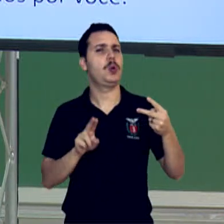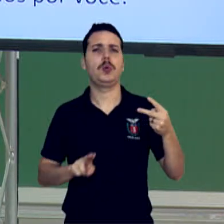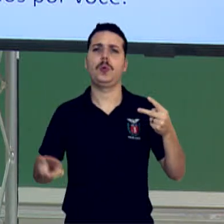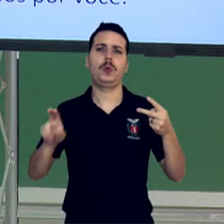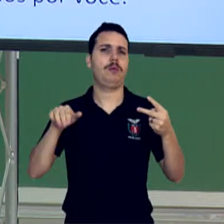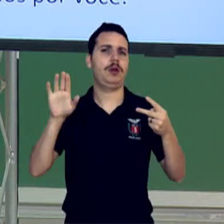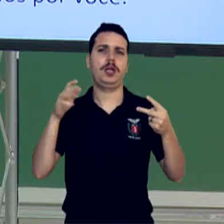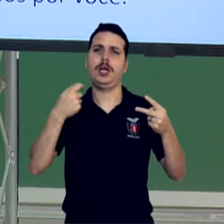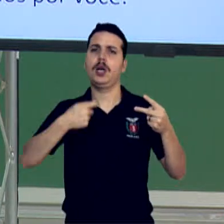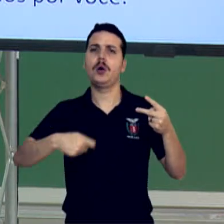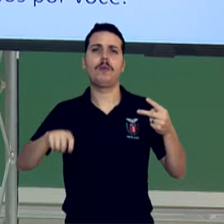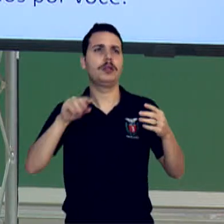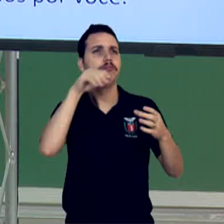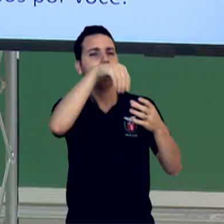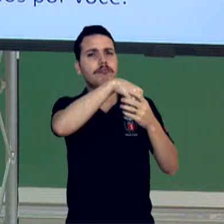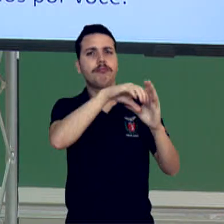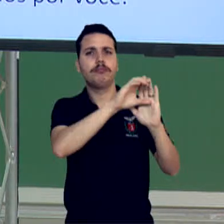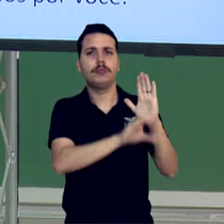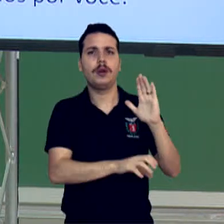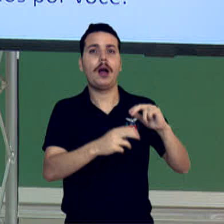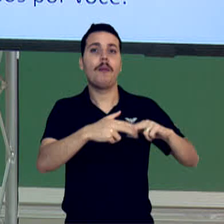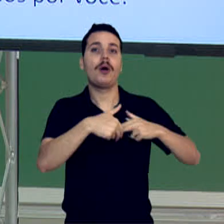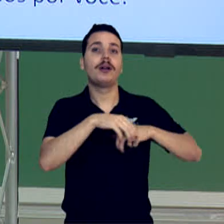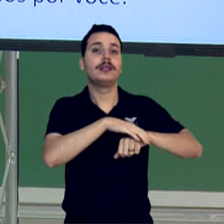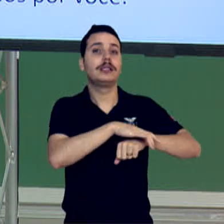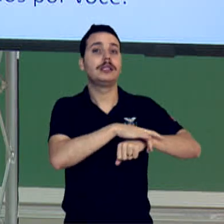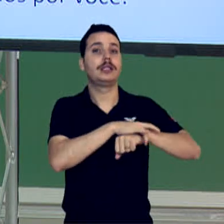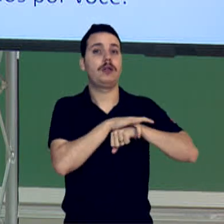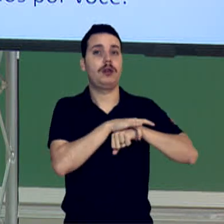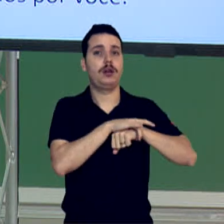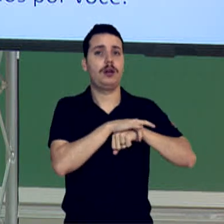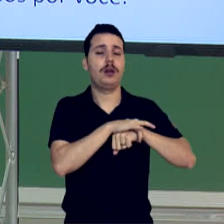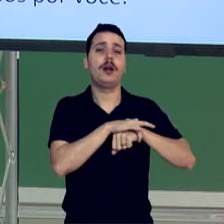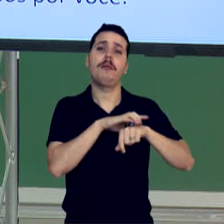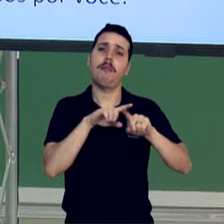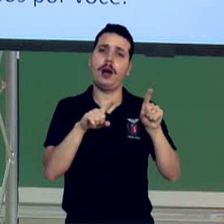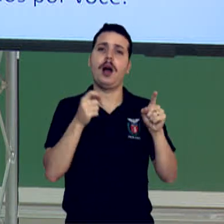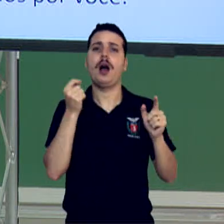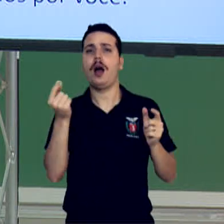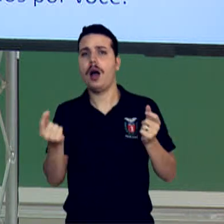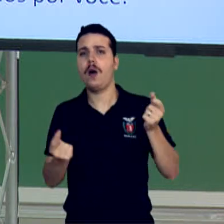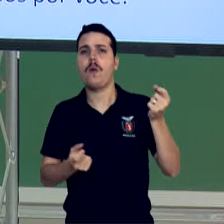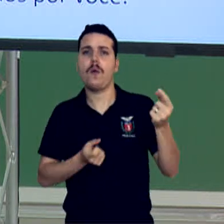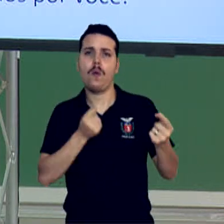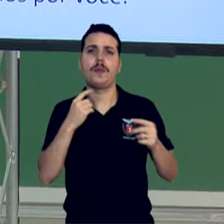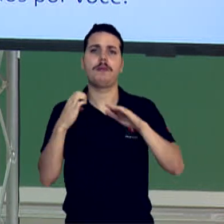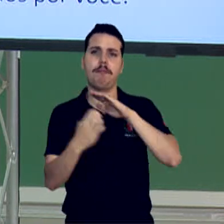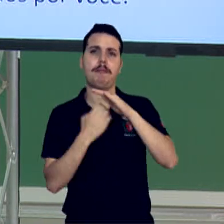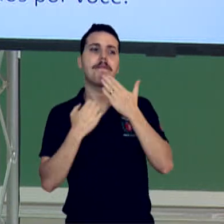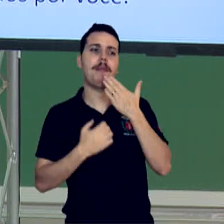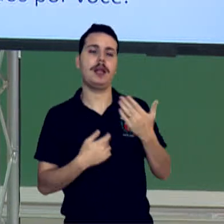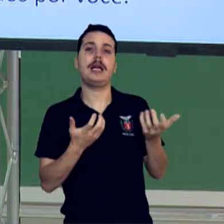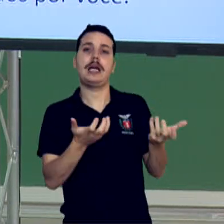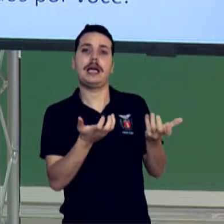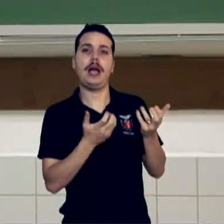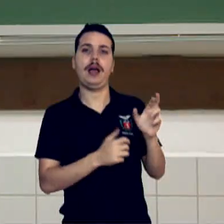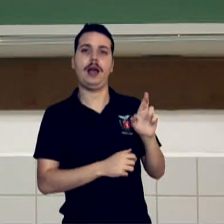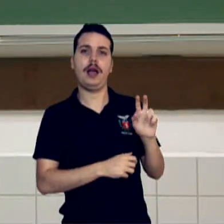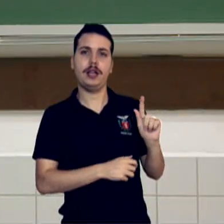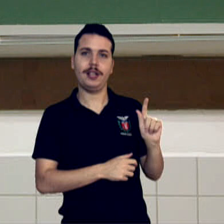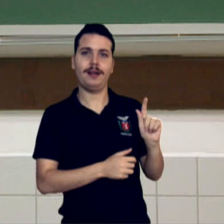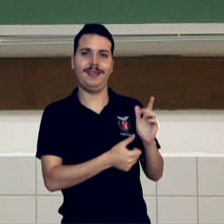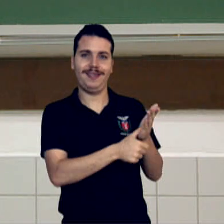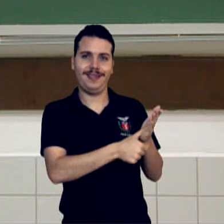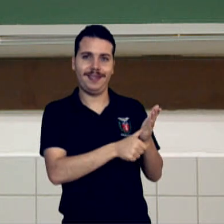mais colocar em currículo por uma questão de segurança, embora algumas empresas peçam, e aí se pedir,